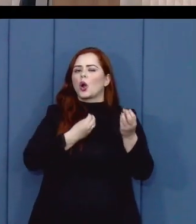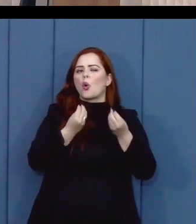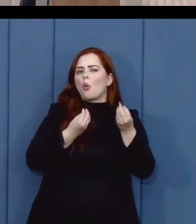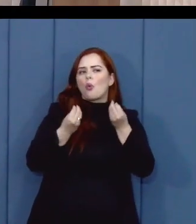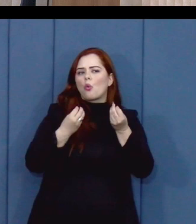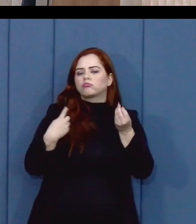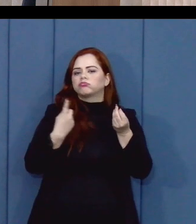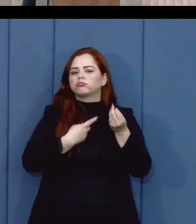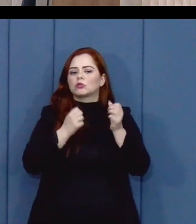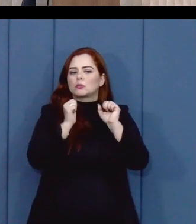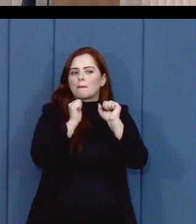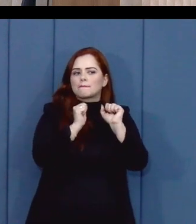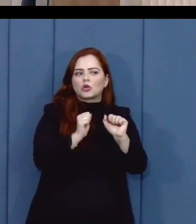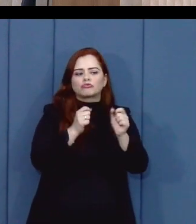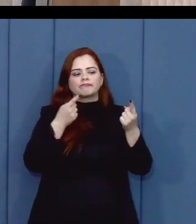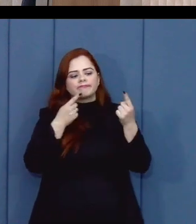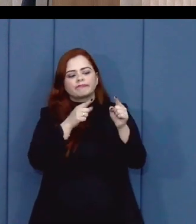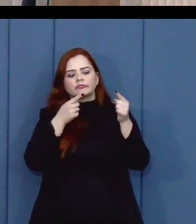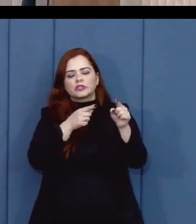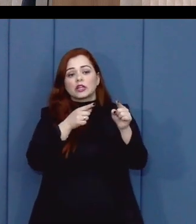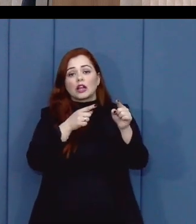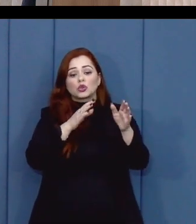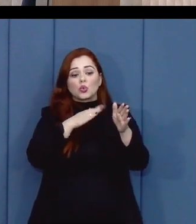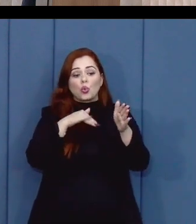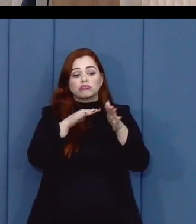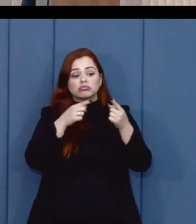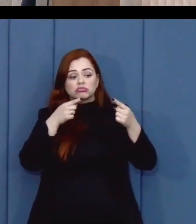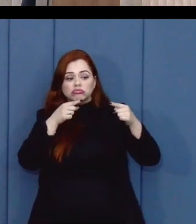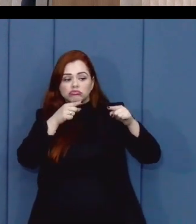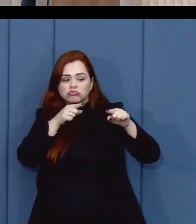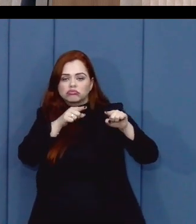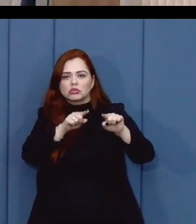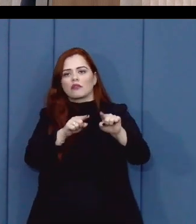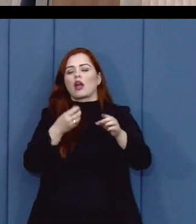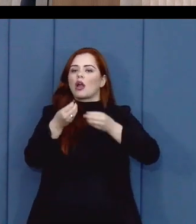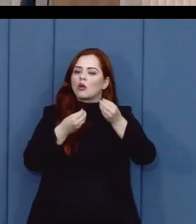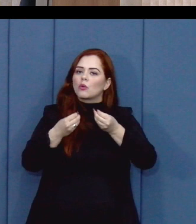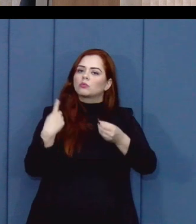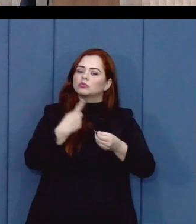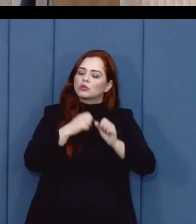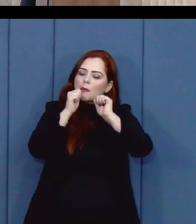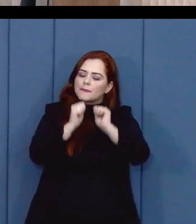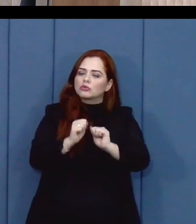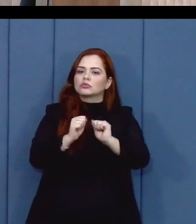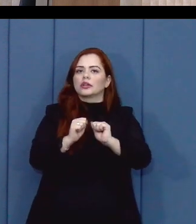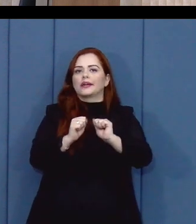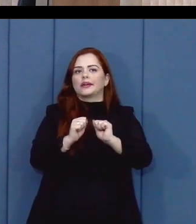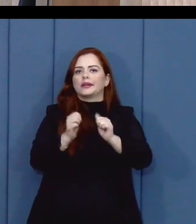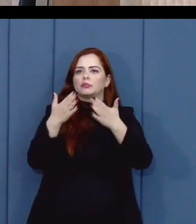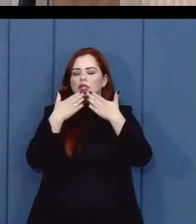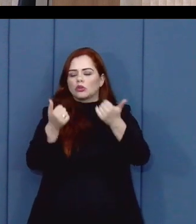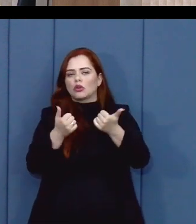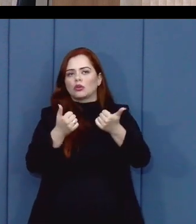gente pode enfrentar novos desafios e como nós podemos ter uma